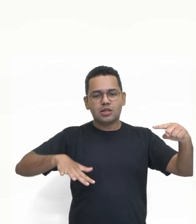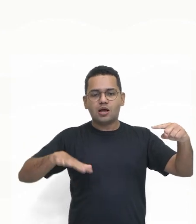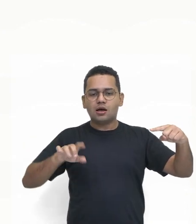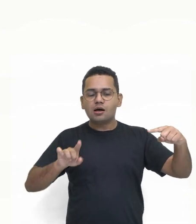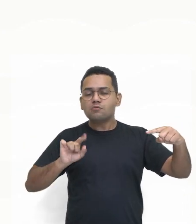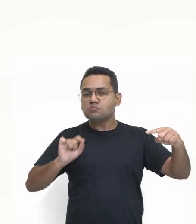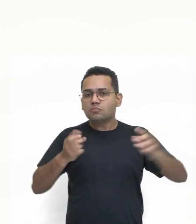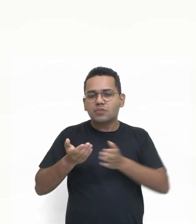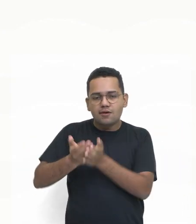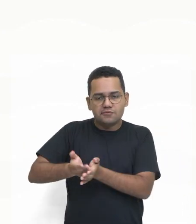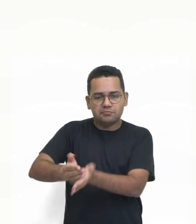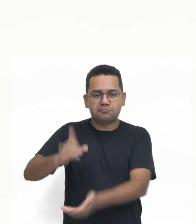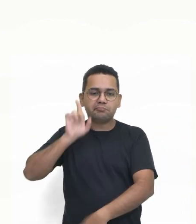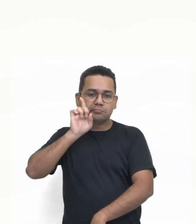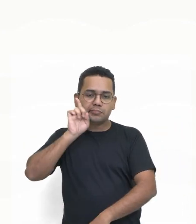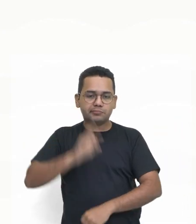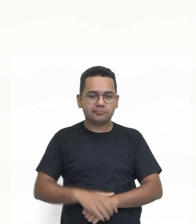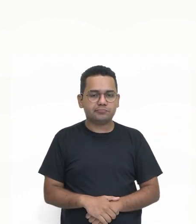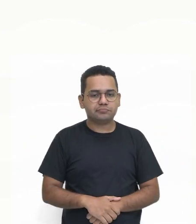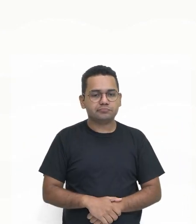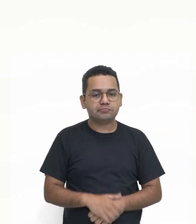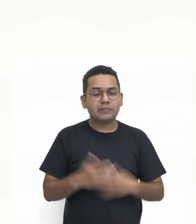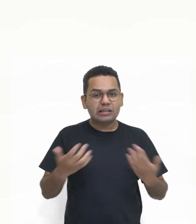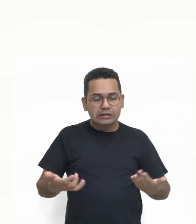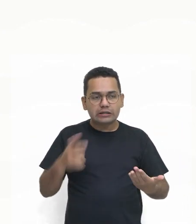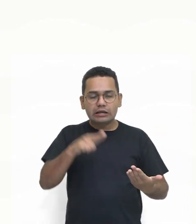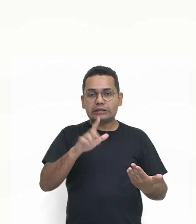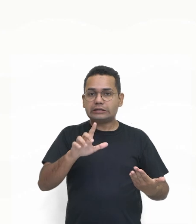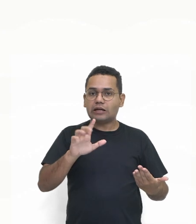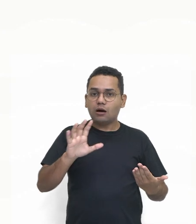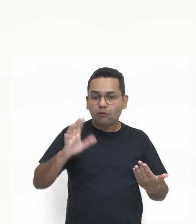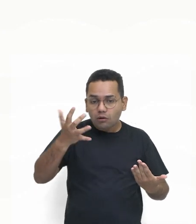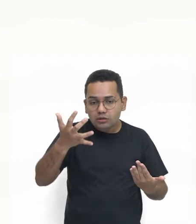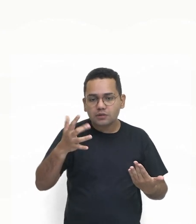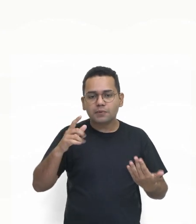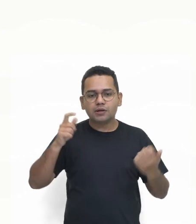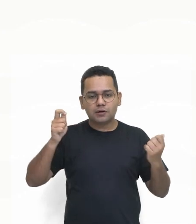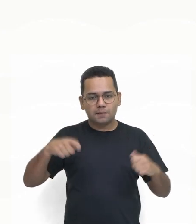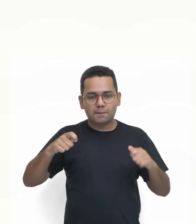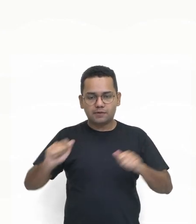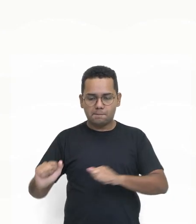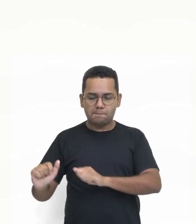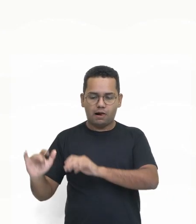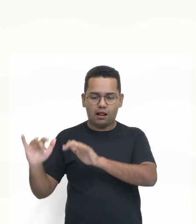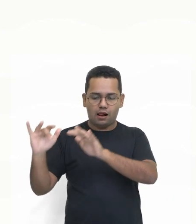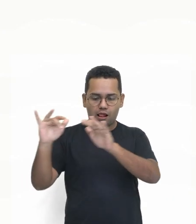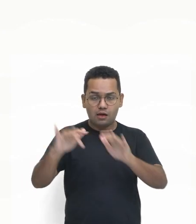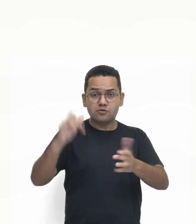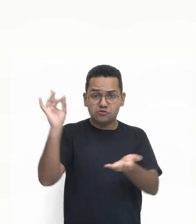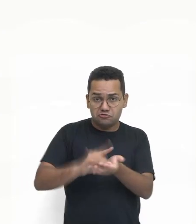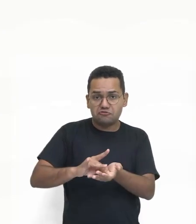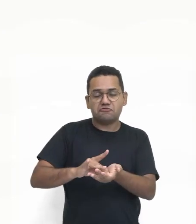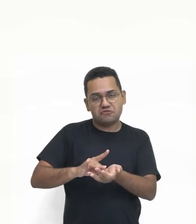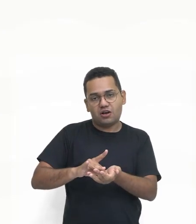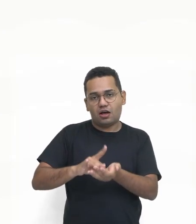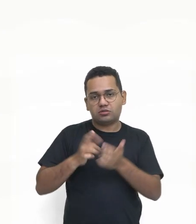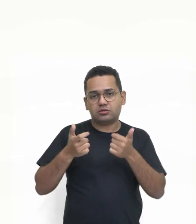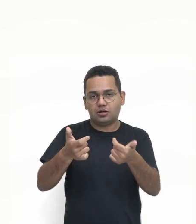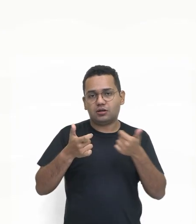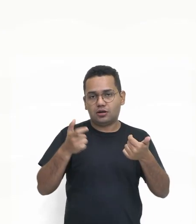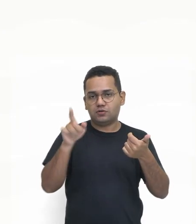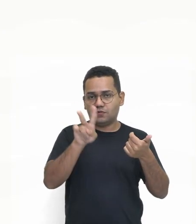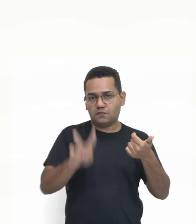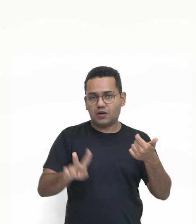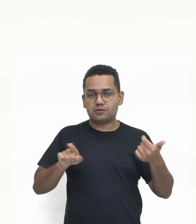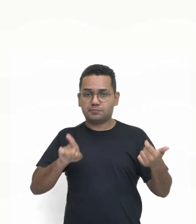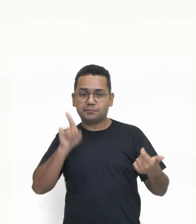Esse vai ser o estopim para a entrada dos Estados Unidos na Guerra do Vietnã. Em 1968,